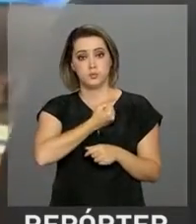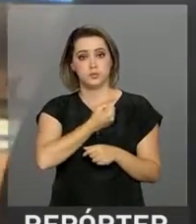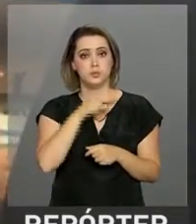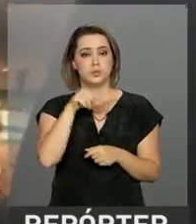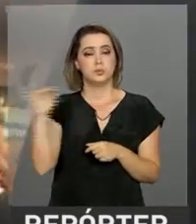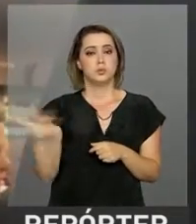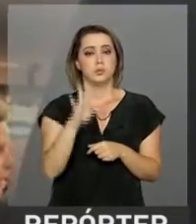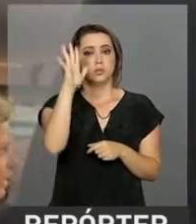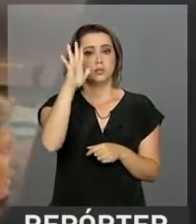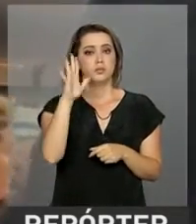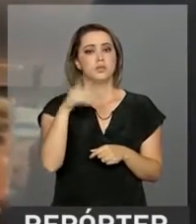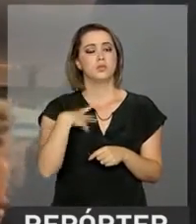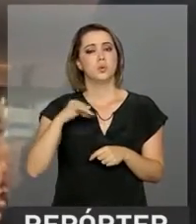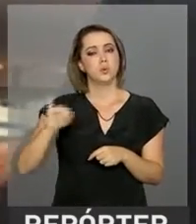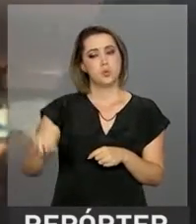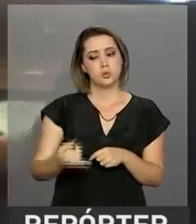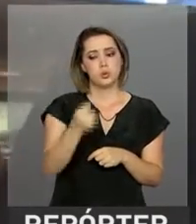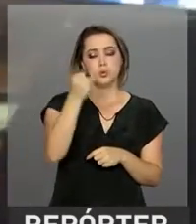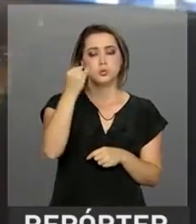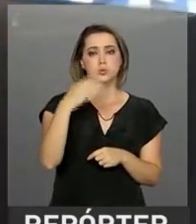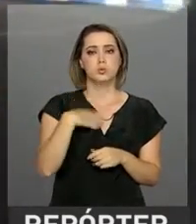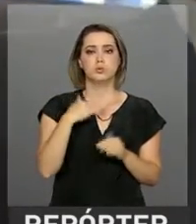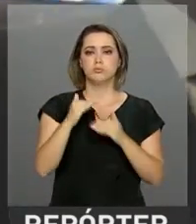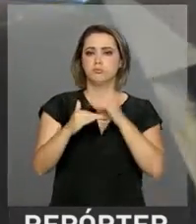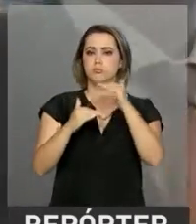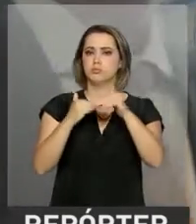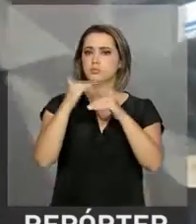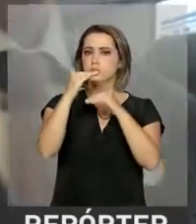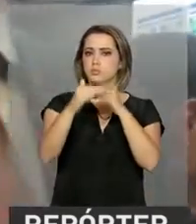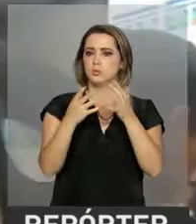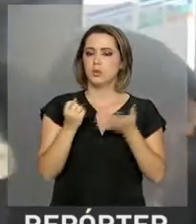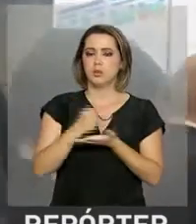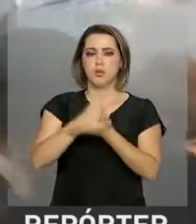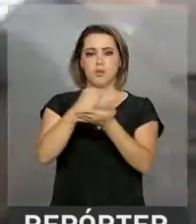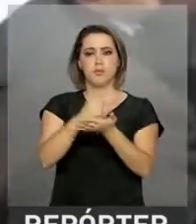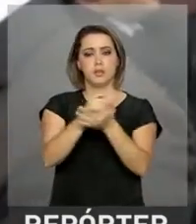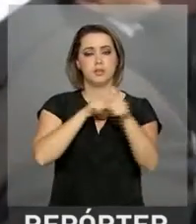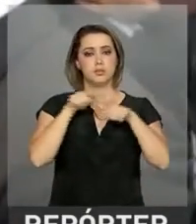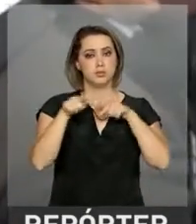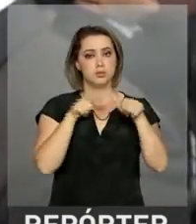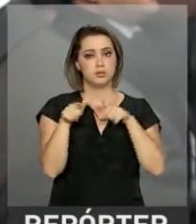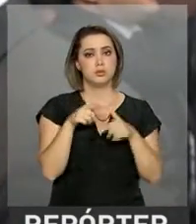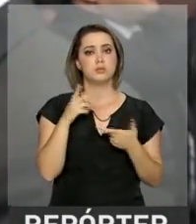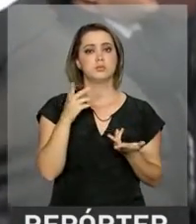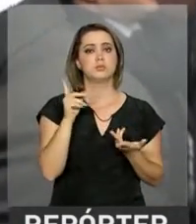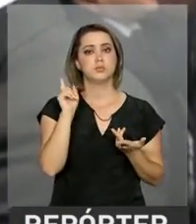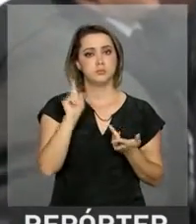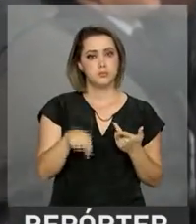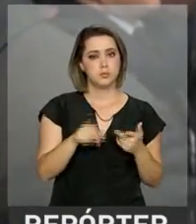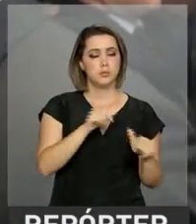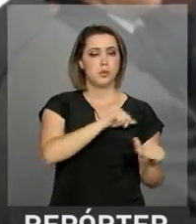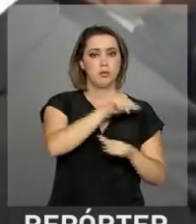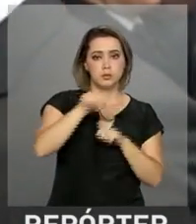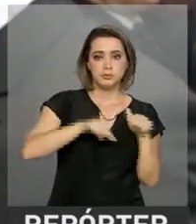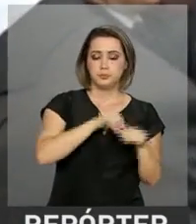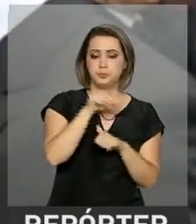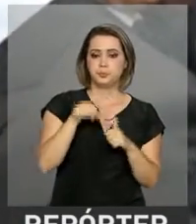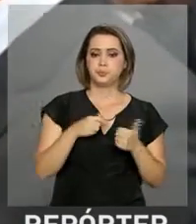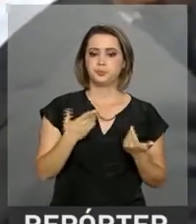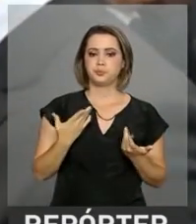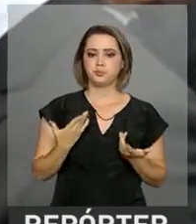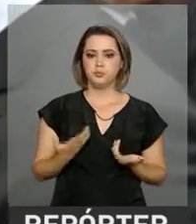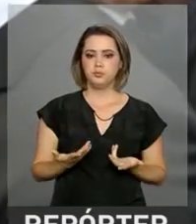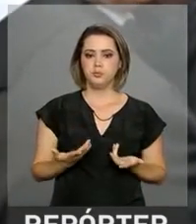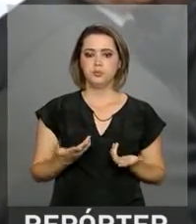da inflação, dos juros, do aumento da oferta de emprego, uma mudança